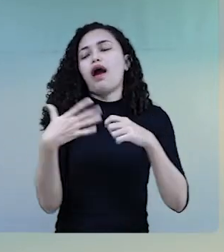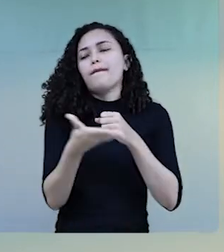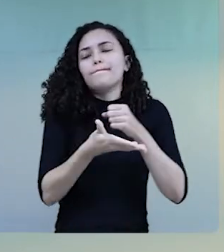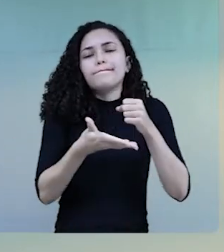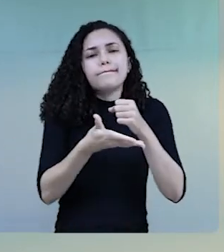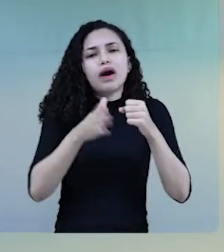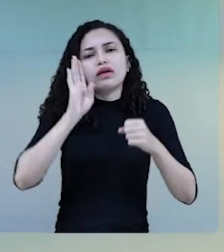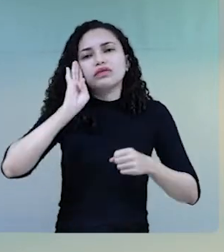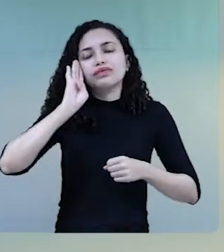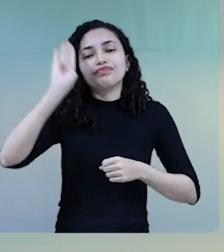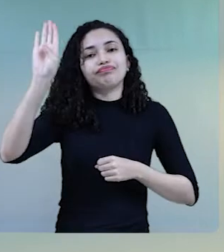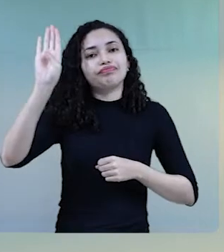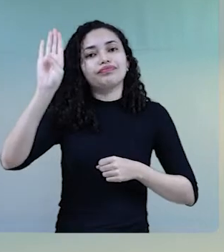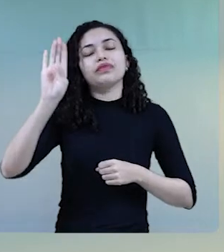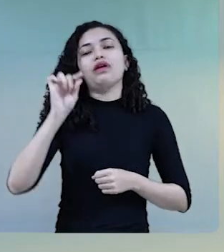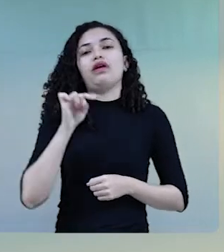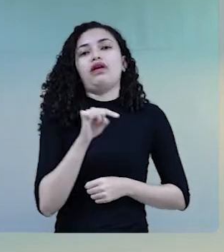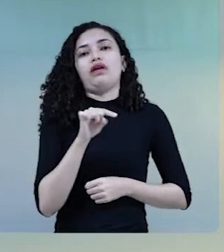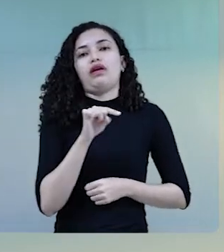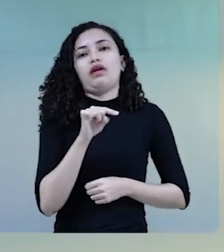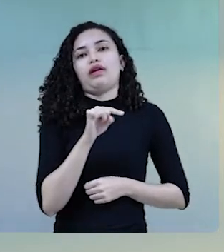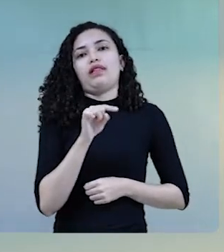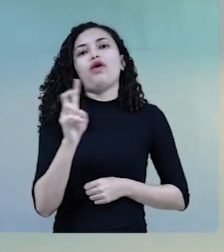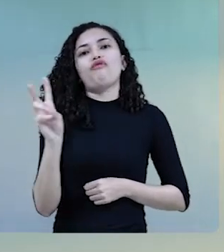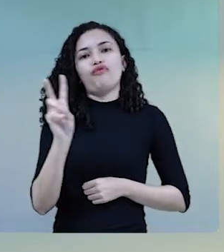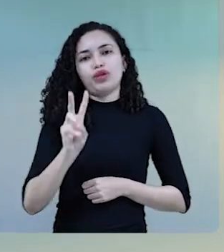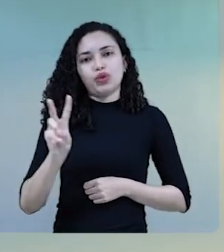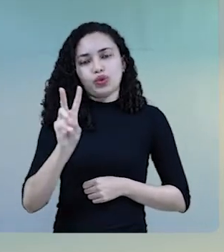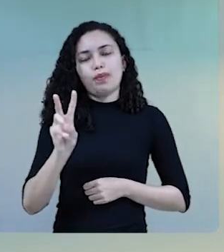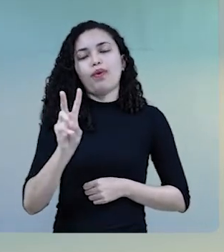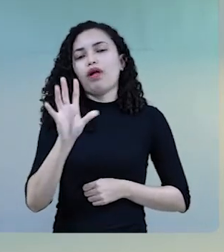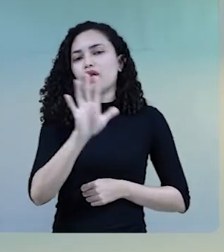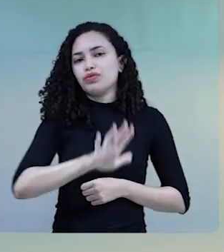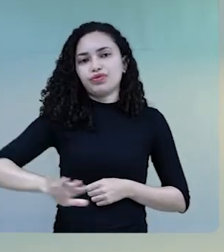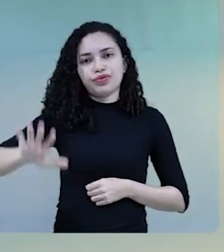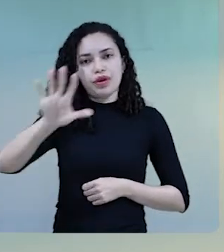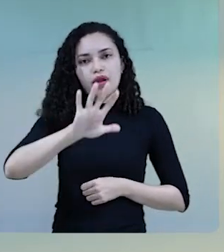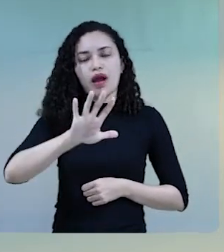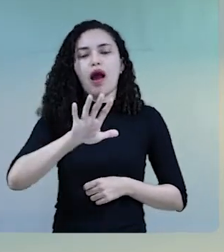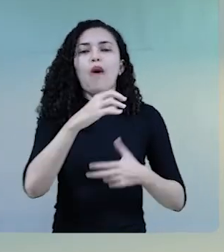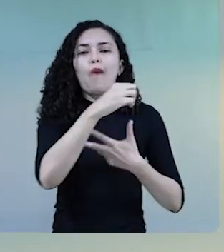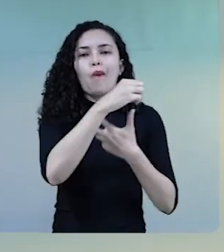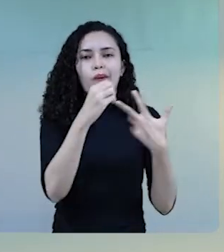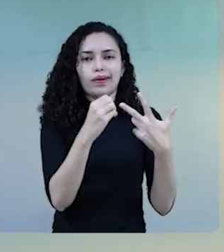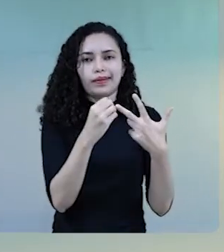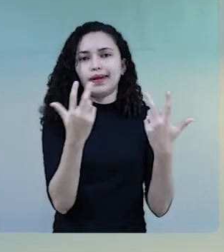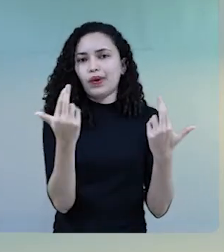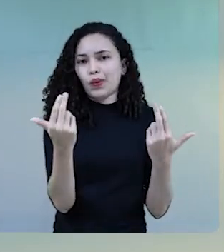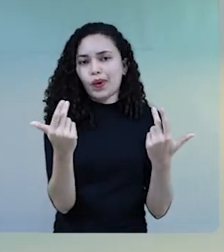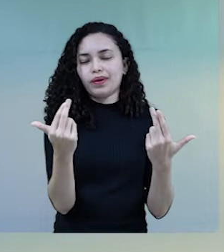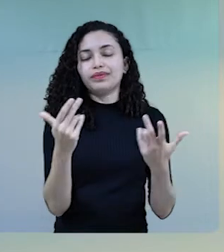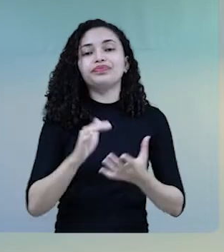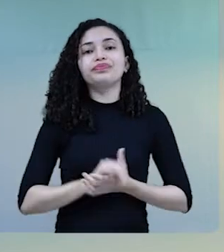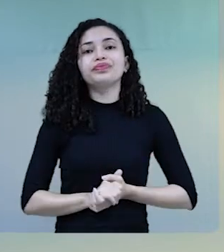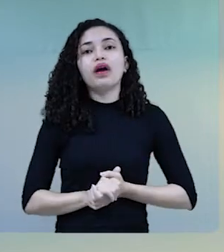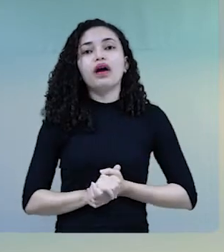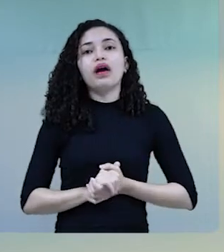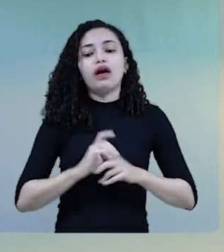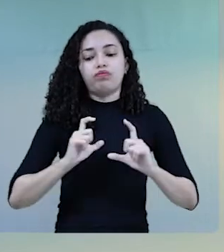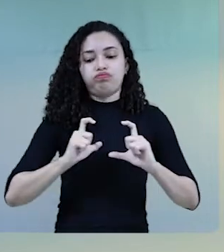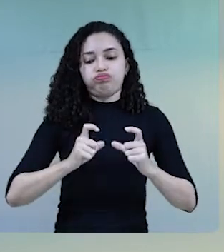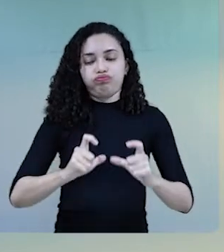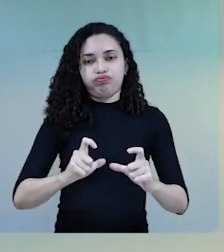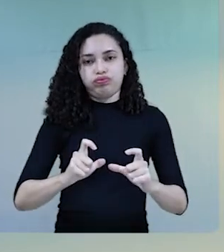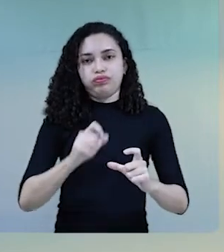qualquer tipo de vestibular de uma forma em geral. E não deixa de ser diferente para o Enem, tá? Os resistores eles podem ser associados